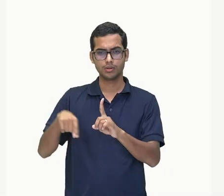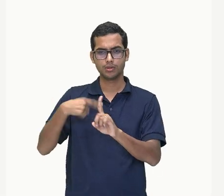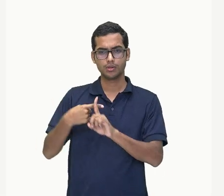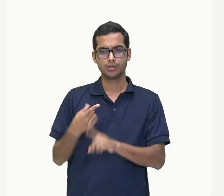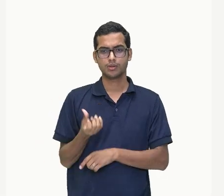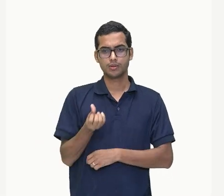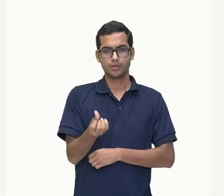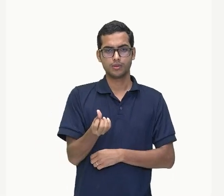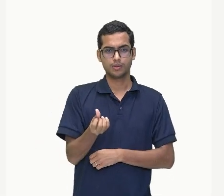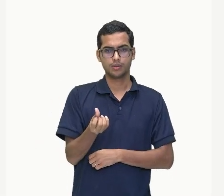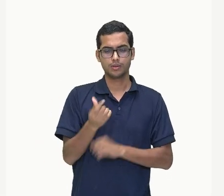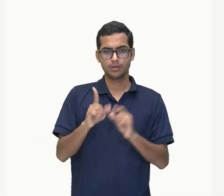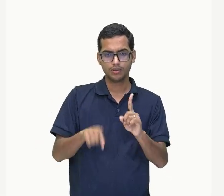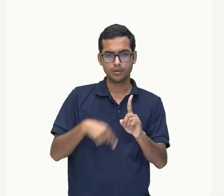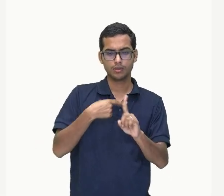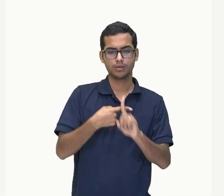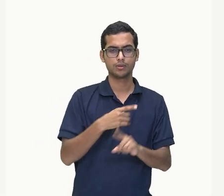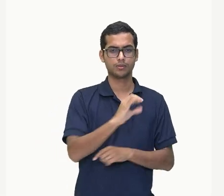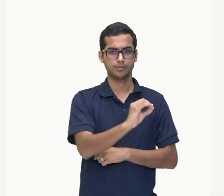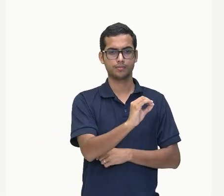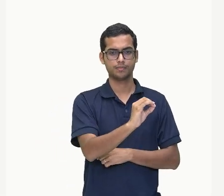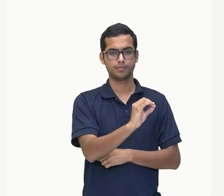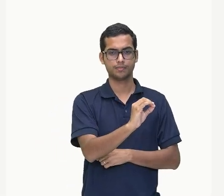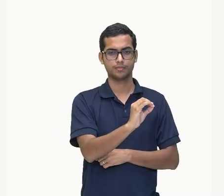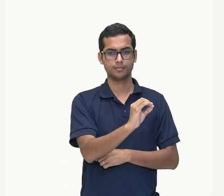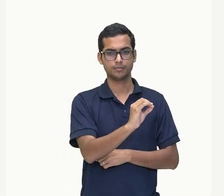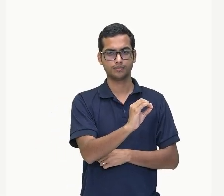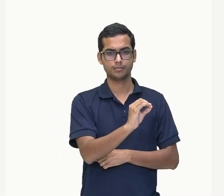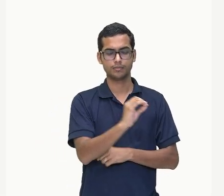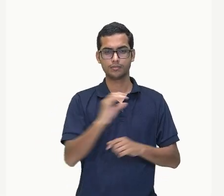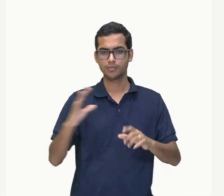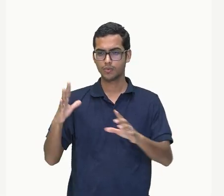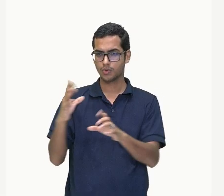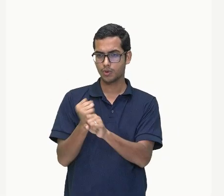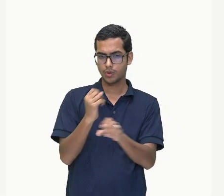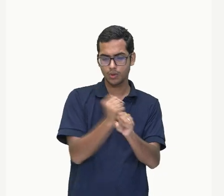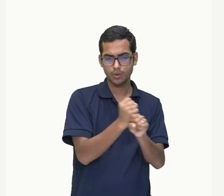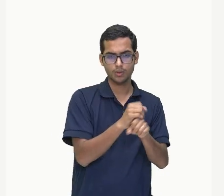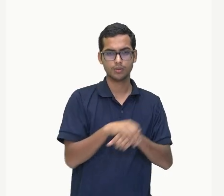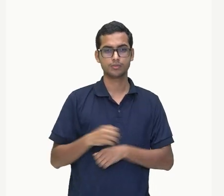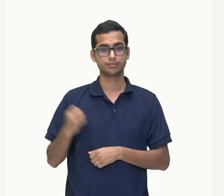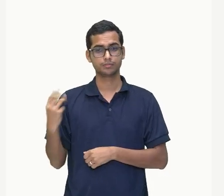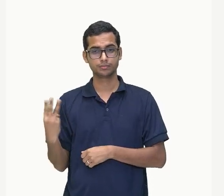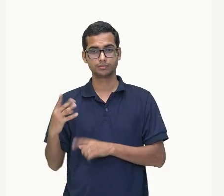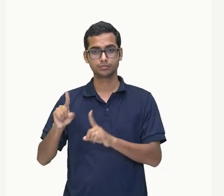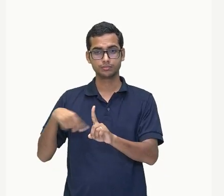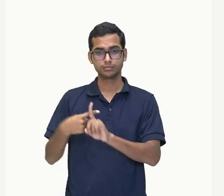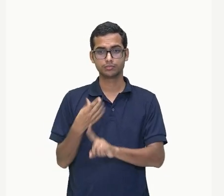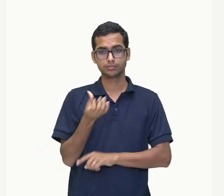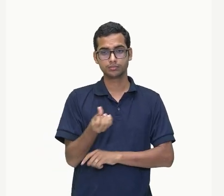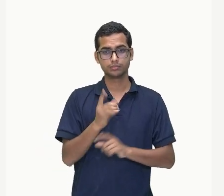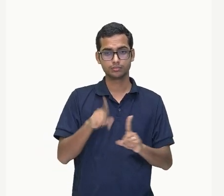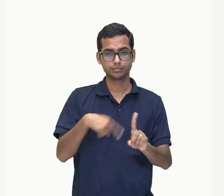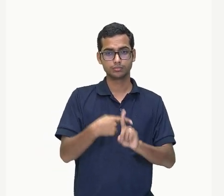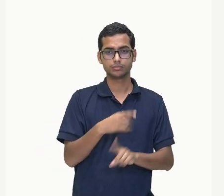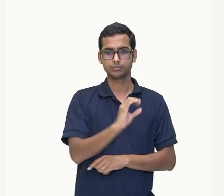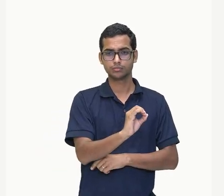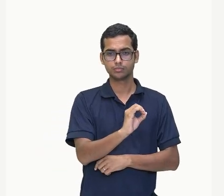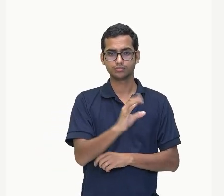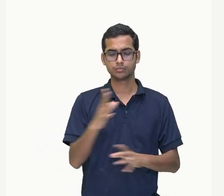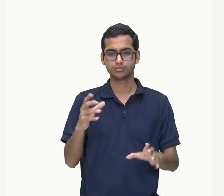6 mais 0. Ou seja, 3 mais 6 mais 0